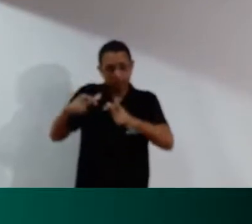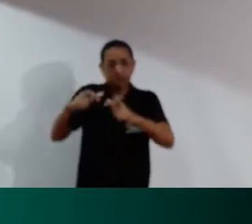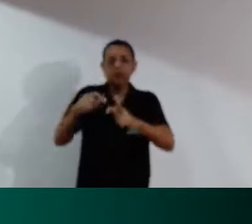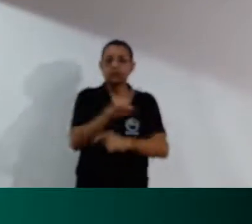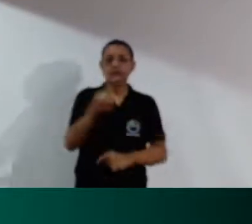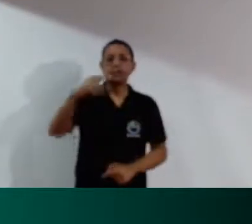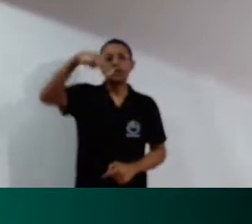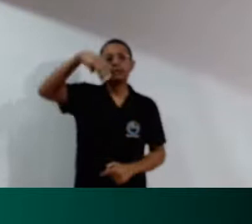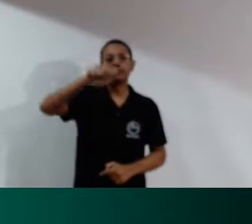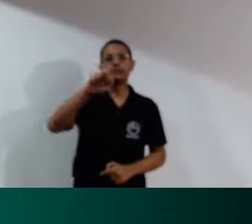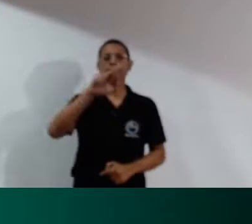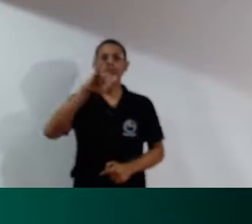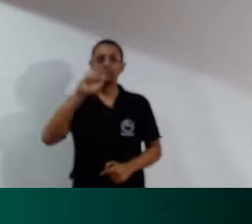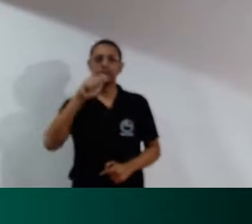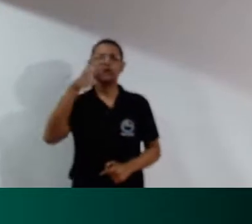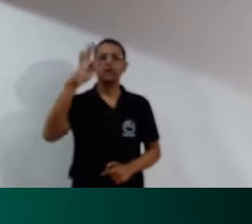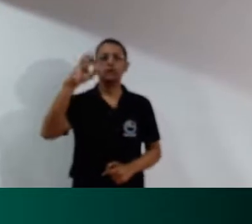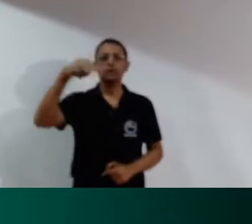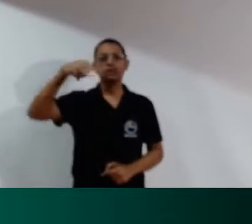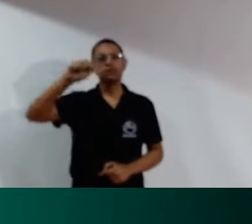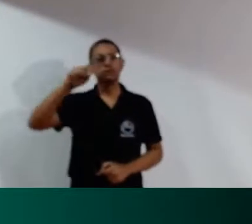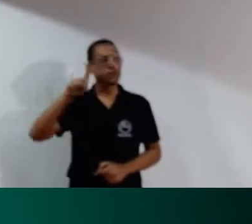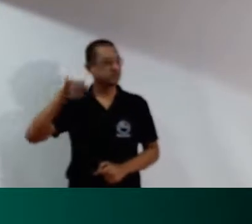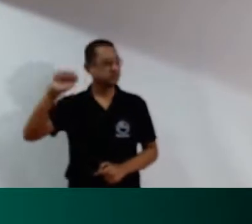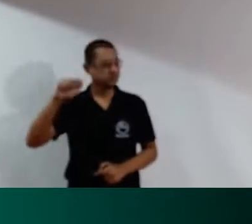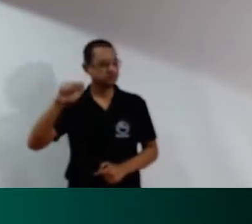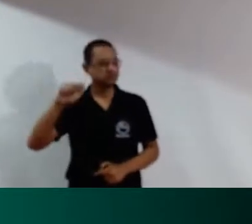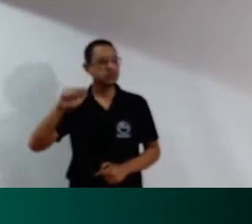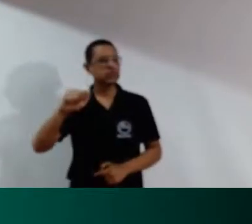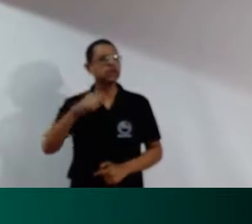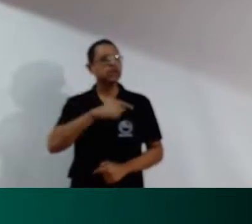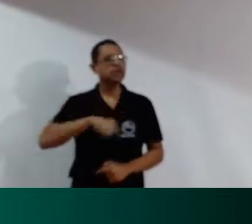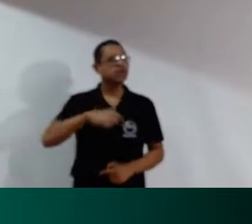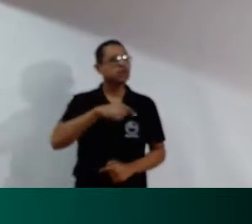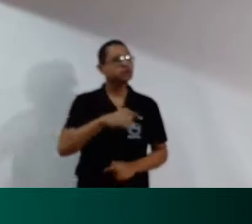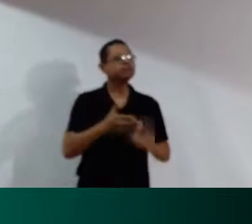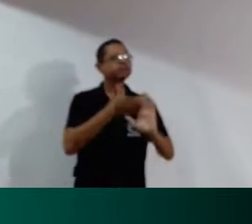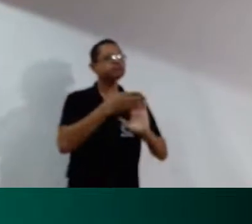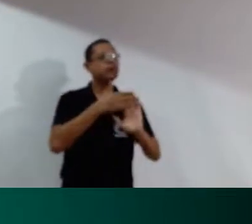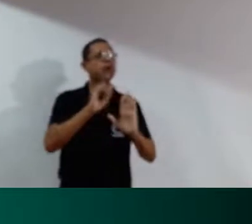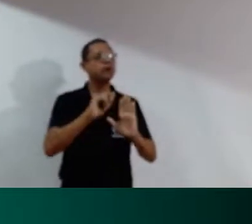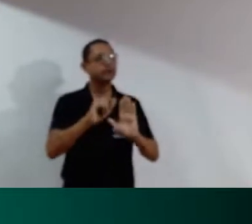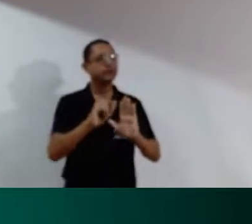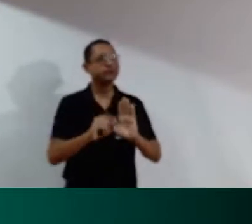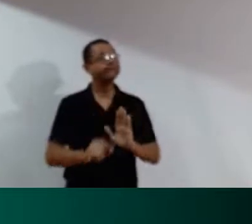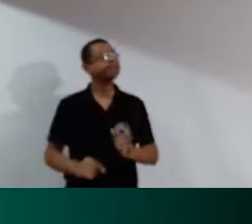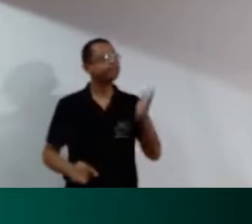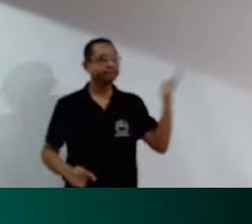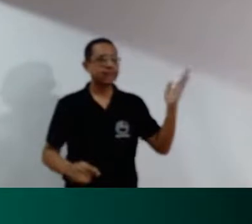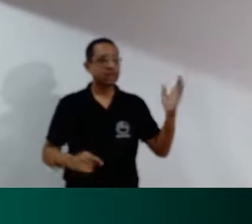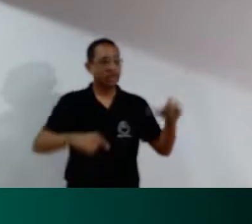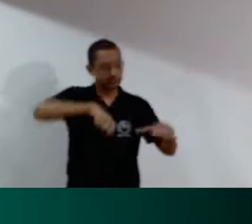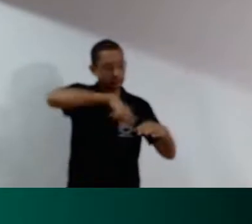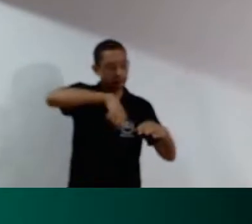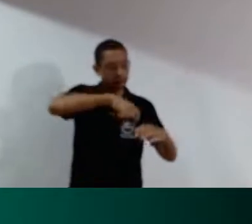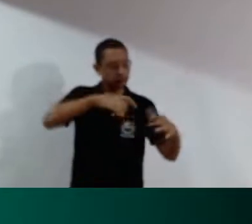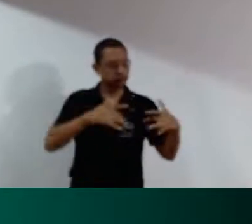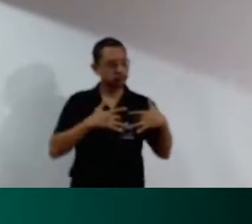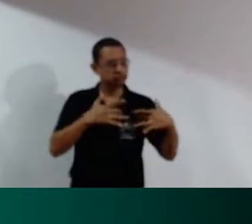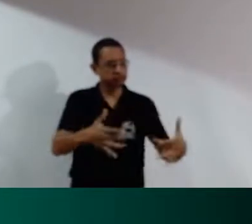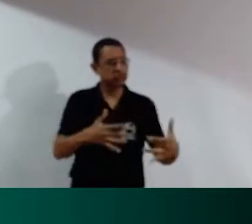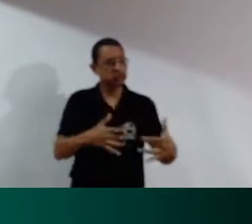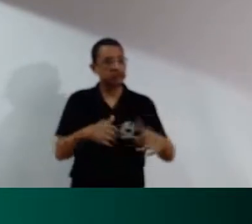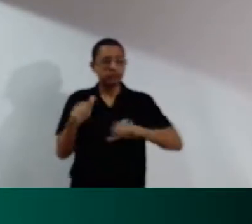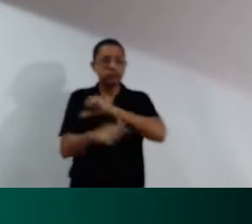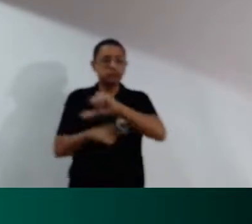é e nós estamos propondo isso que as cozinhas solidárias elas verem política pública o Estado tem